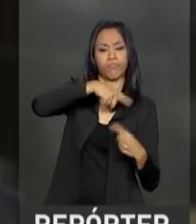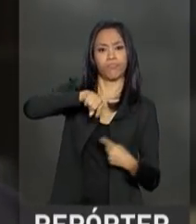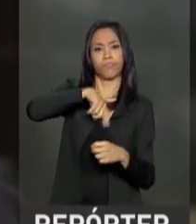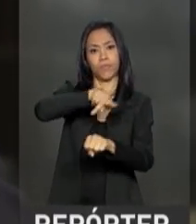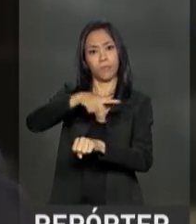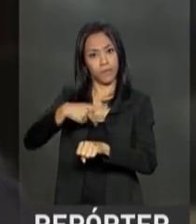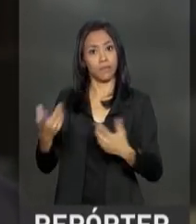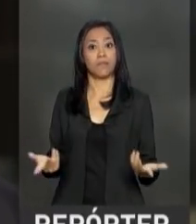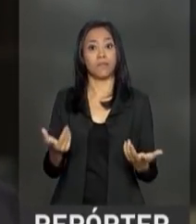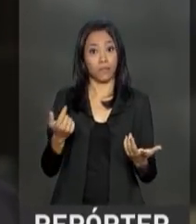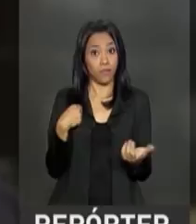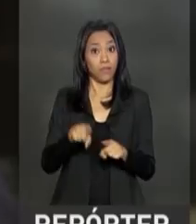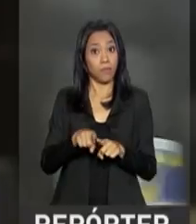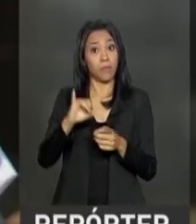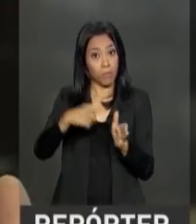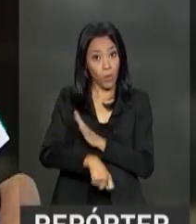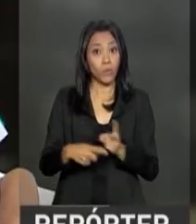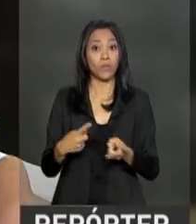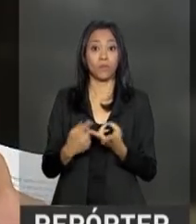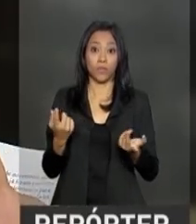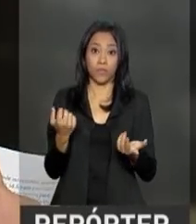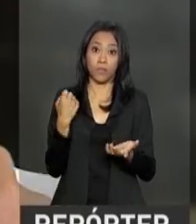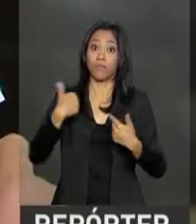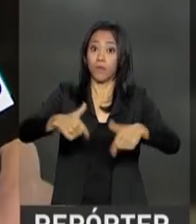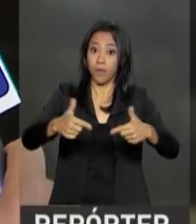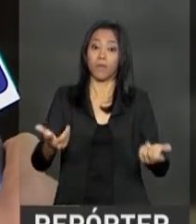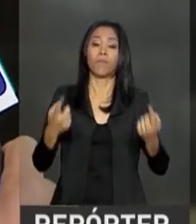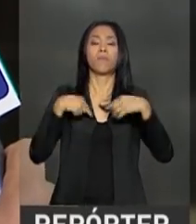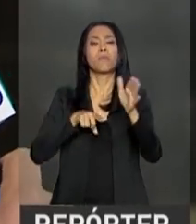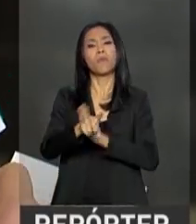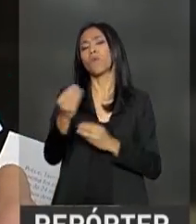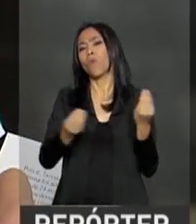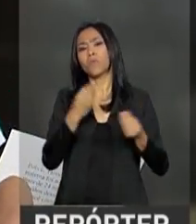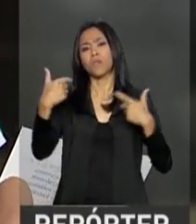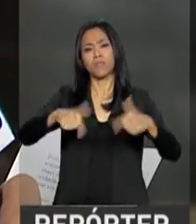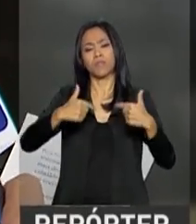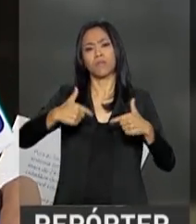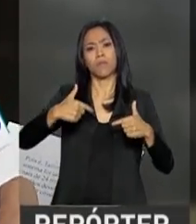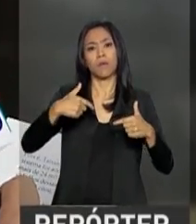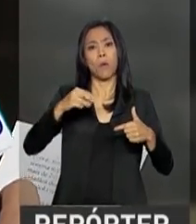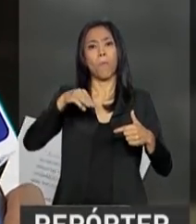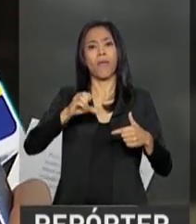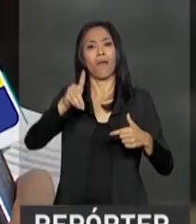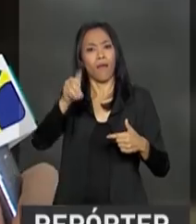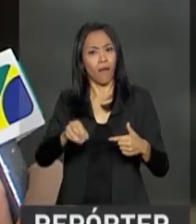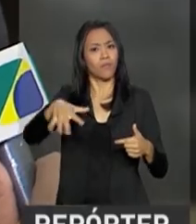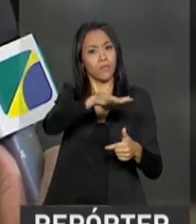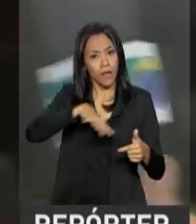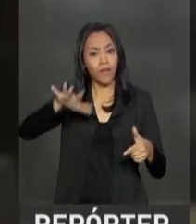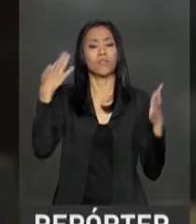isso gera emprego e renda e impostos para presidente como está o mercado de turismo estrangeiro no brasil existe previsão de aumento com a